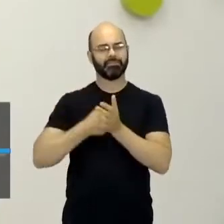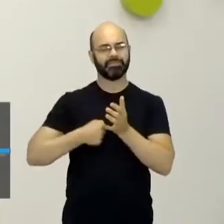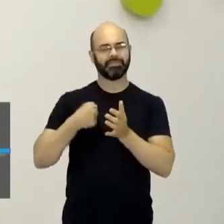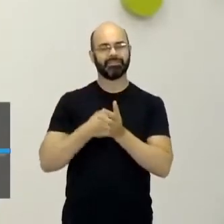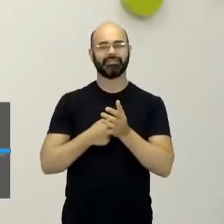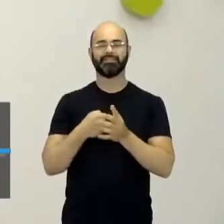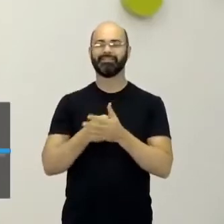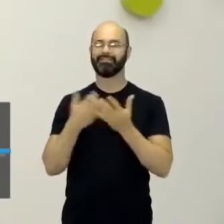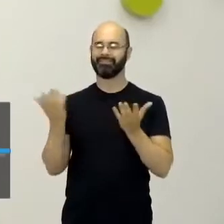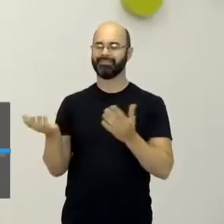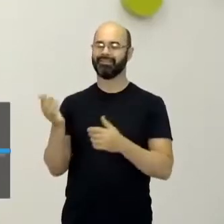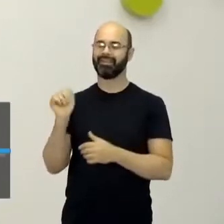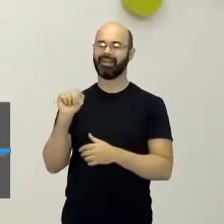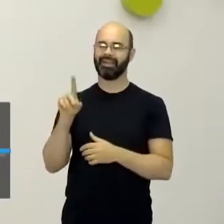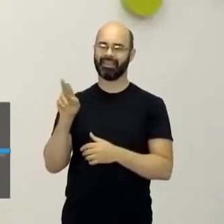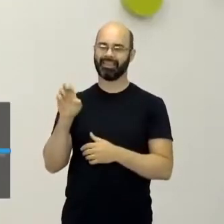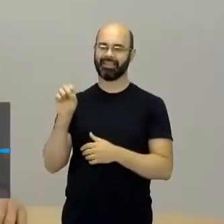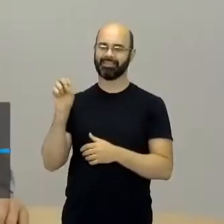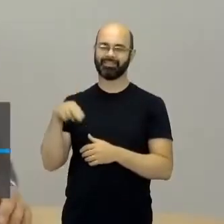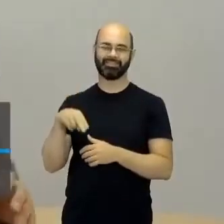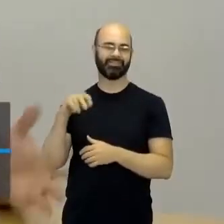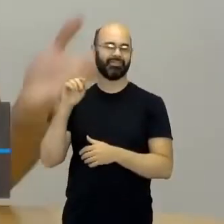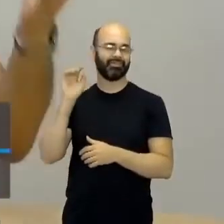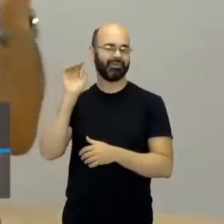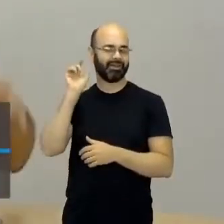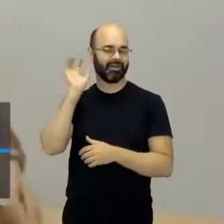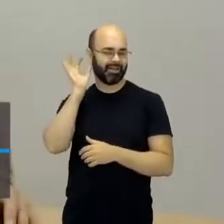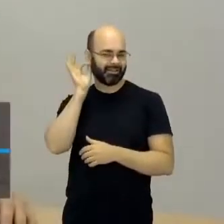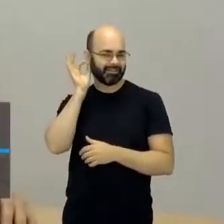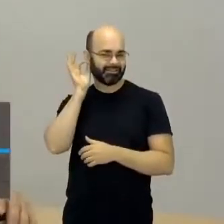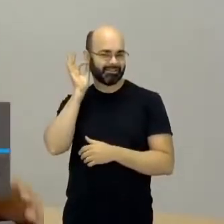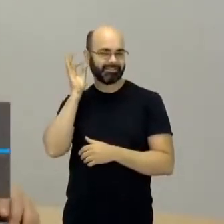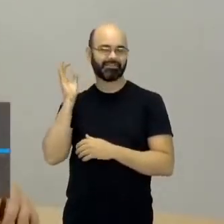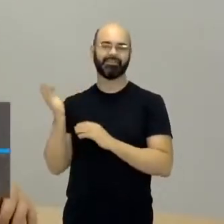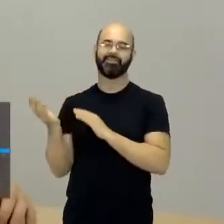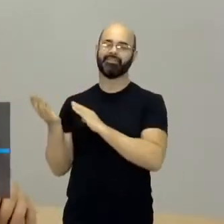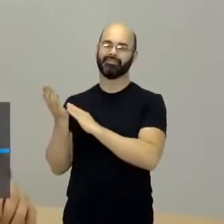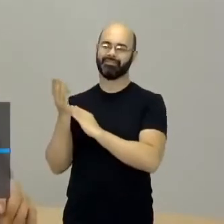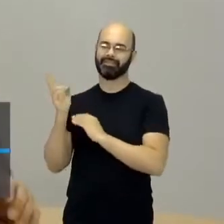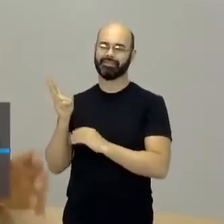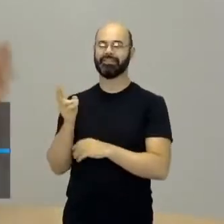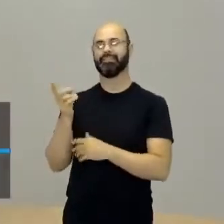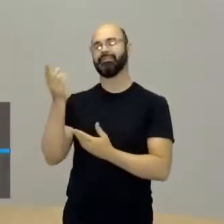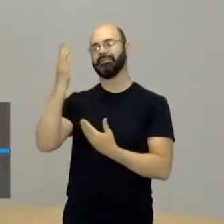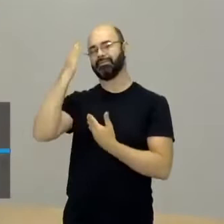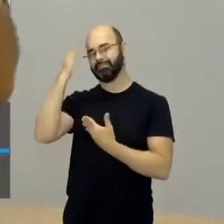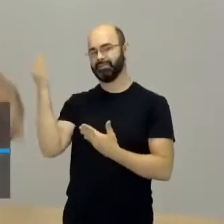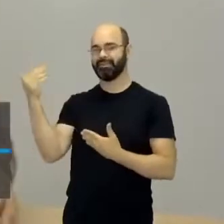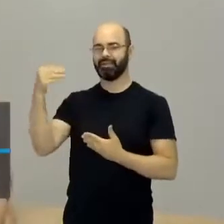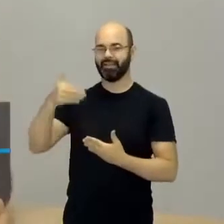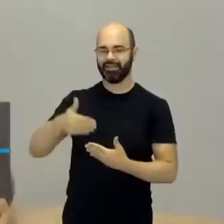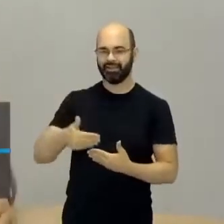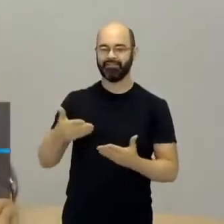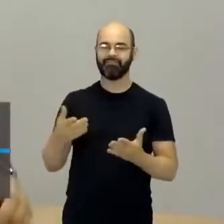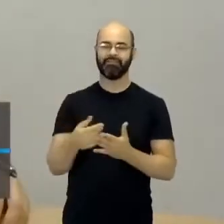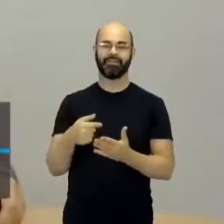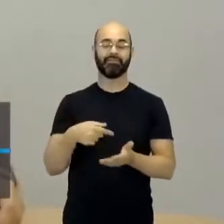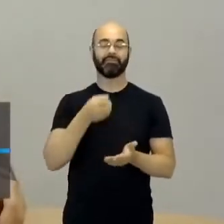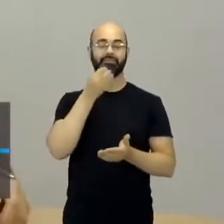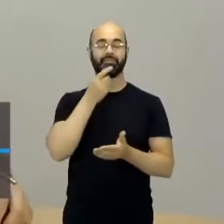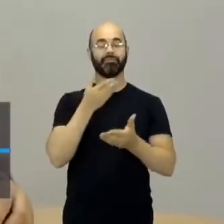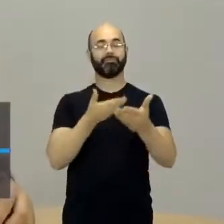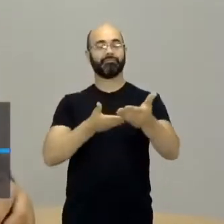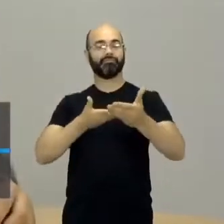professor Anderson. Olá, professor. Olá, professora Janaína, muito obrigado aí pelo convite, fico feliz em poder participar e sejam bem-vindos